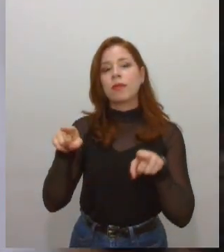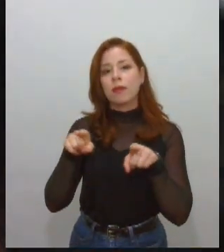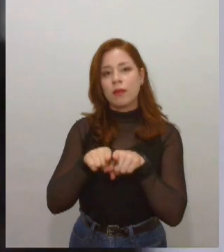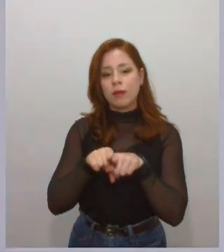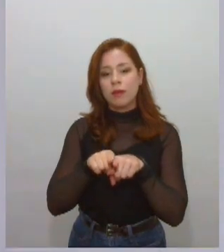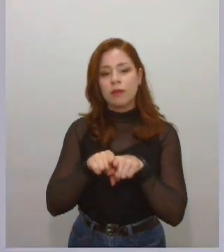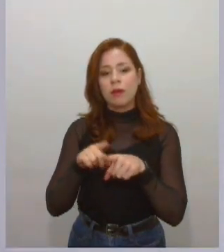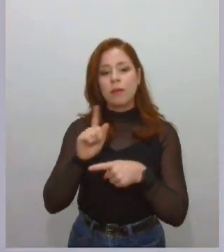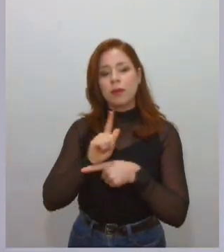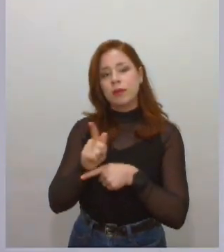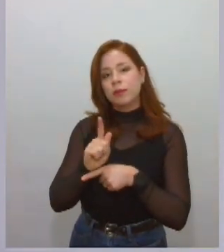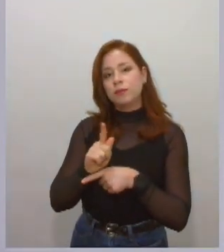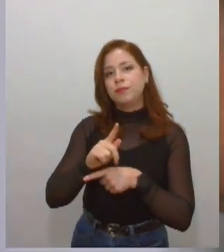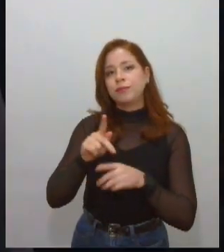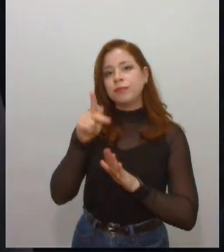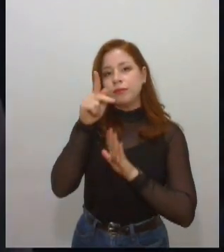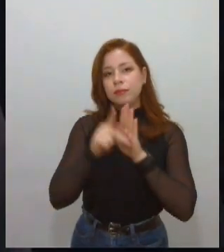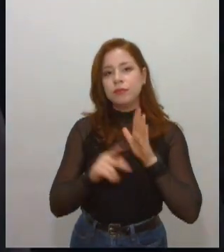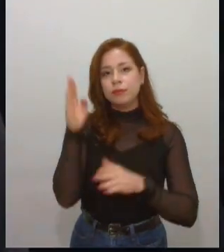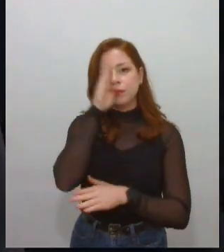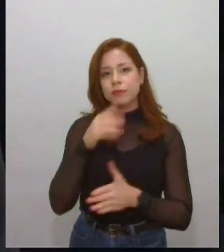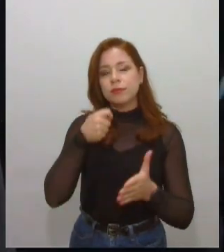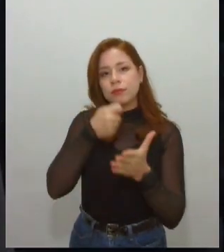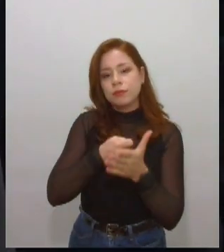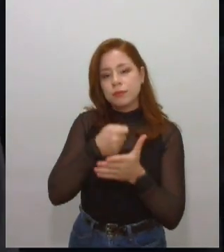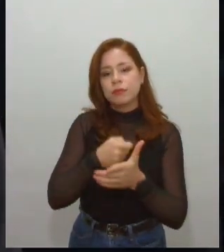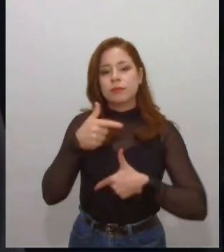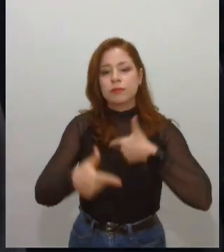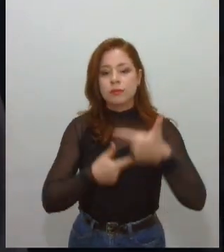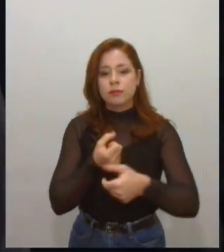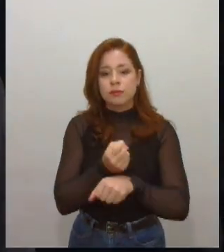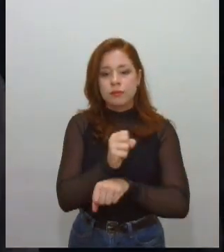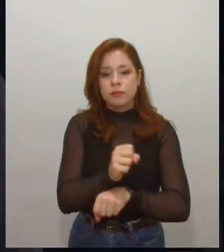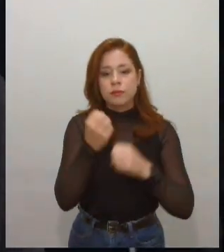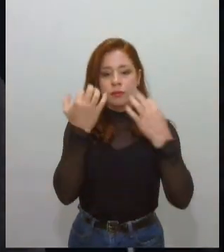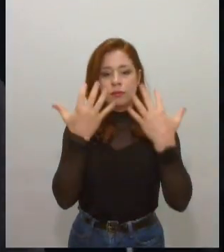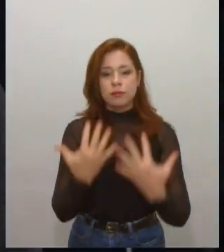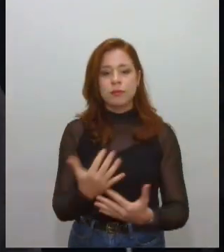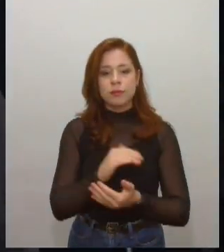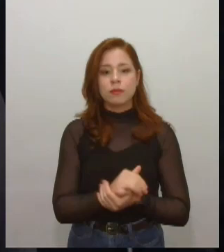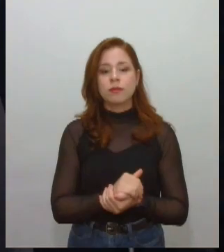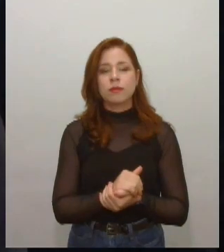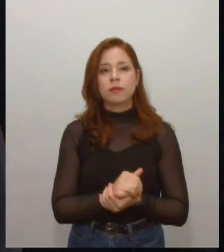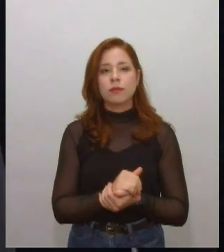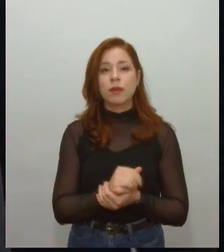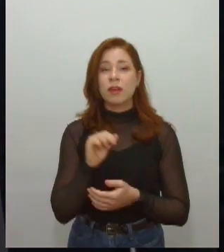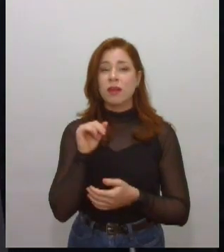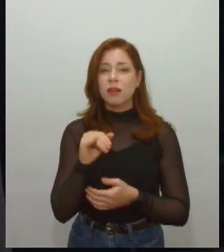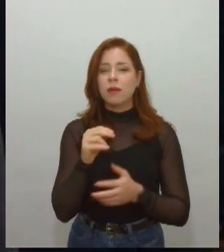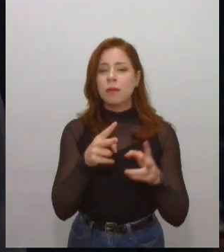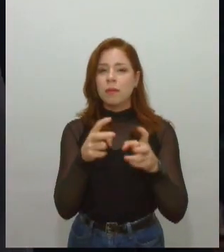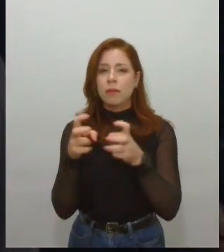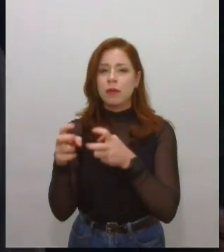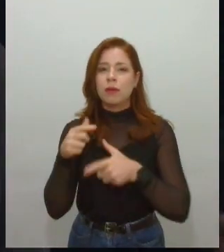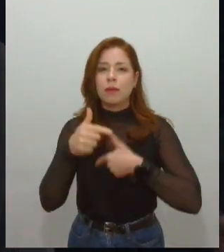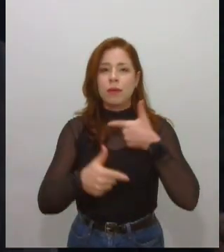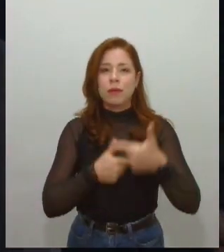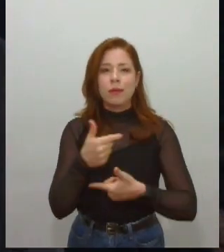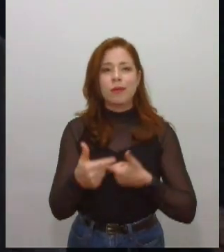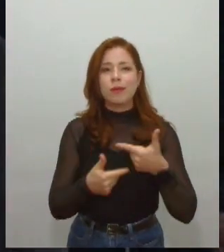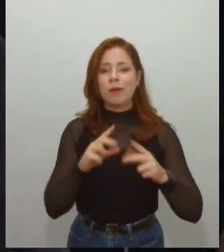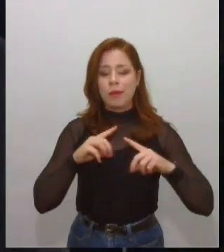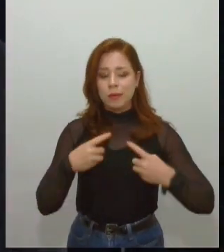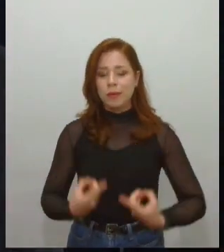de Enfrentamento ao Trabalho Escravo, lembrou que ao falar do trabalho indigno, estamos longe de imaginar